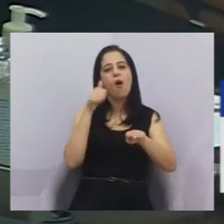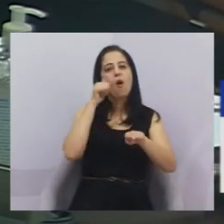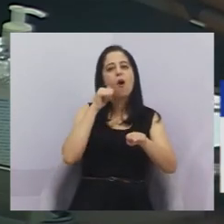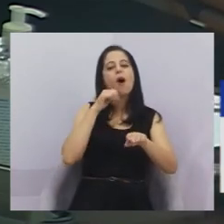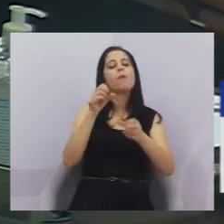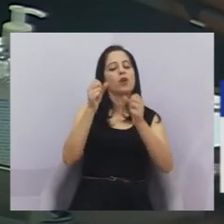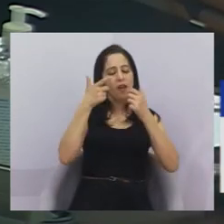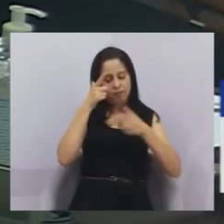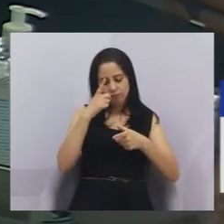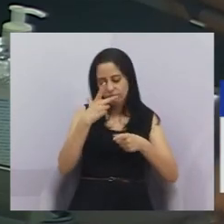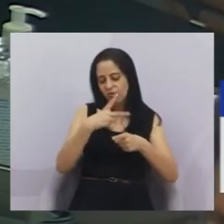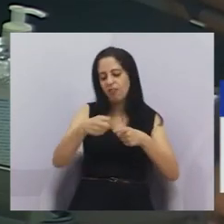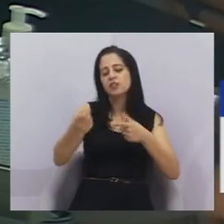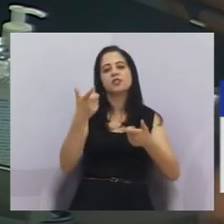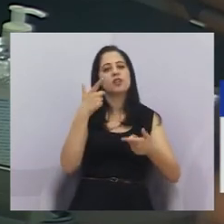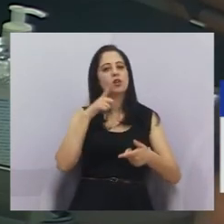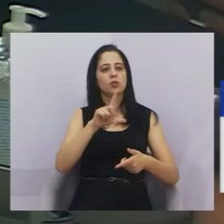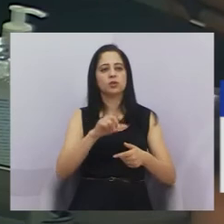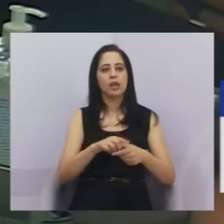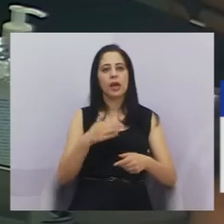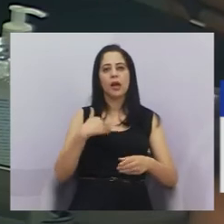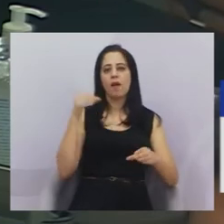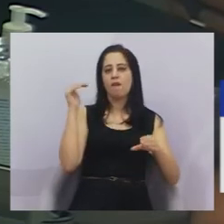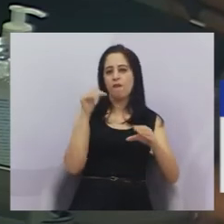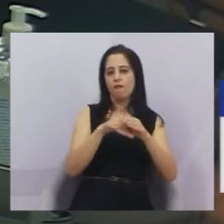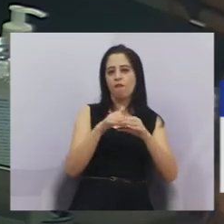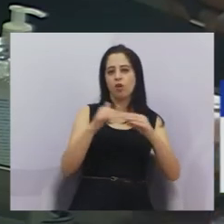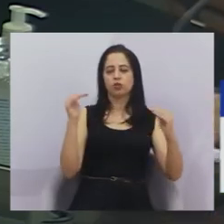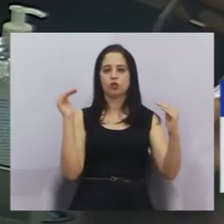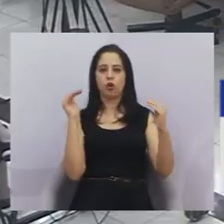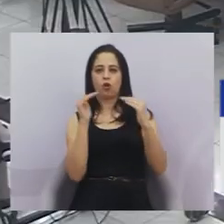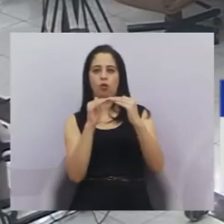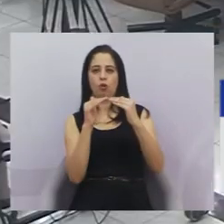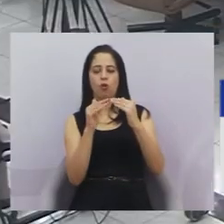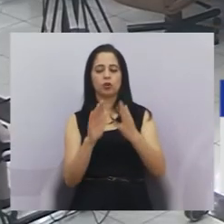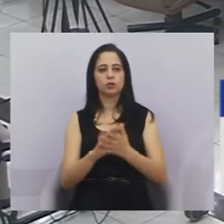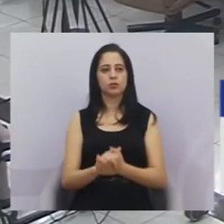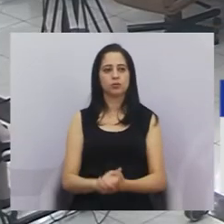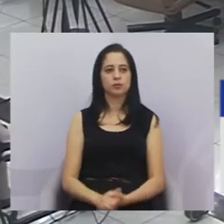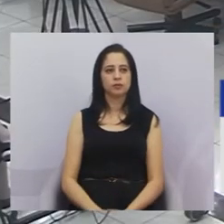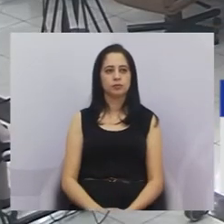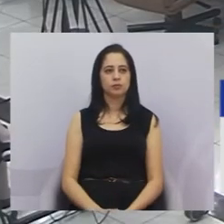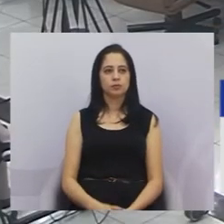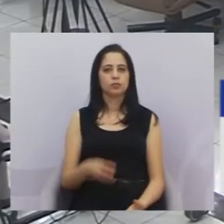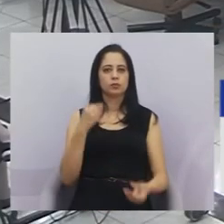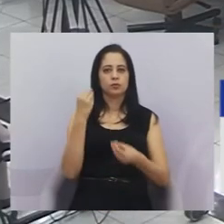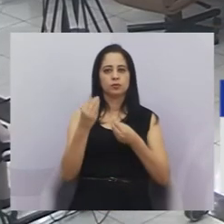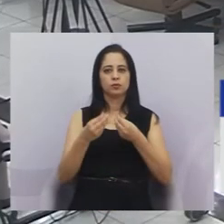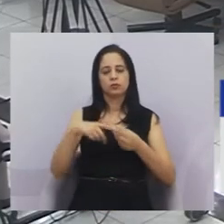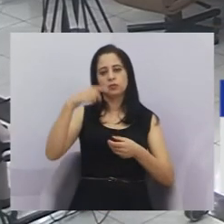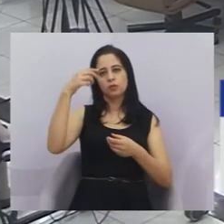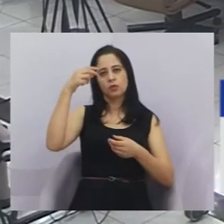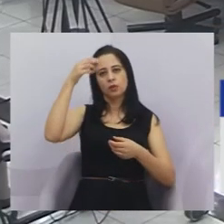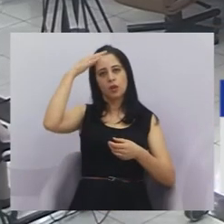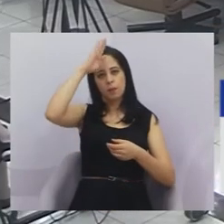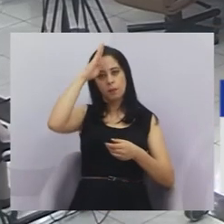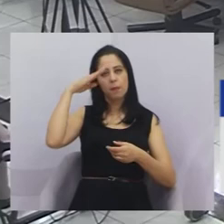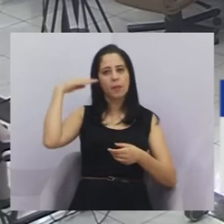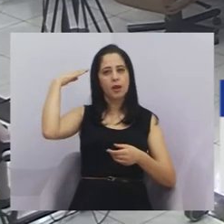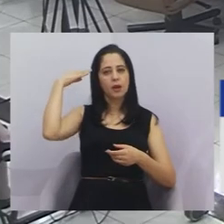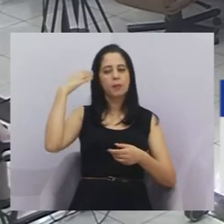proporcionalmente à sua representatividade na sociedade. O meu voto é favorável. Como vota a vereadora Maria Amélia?